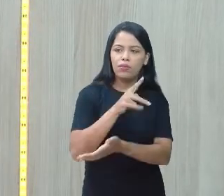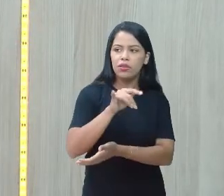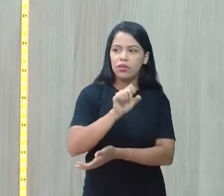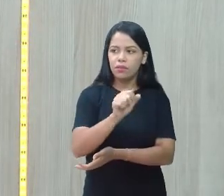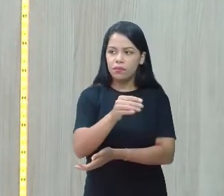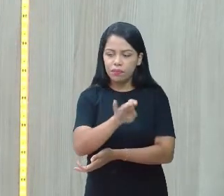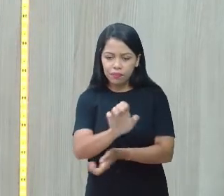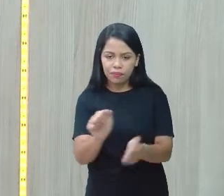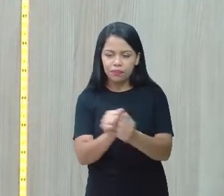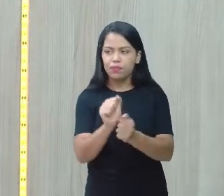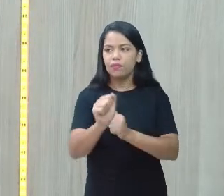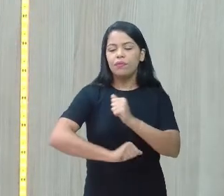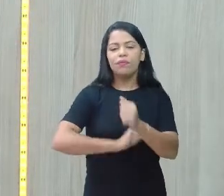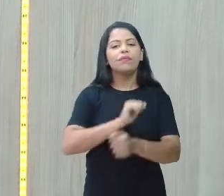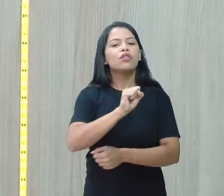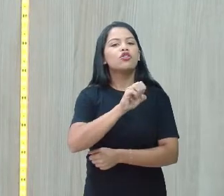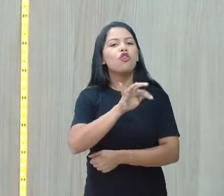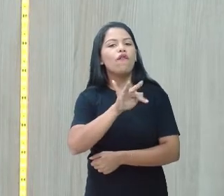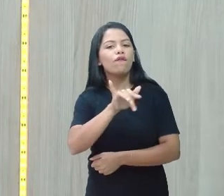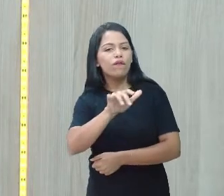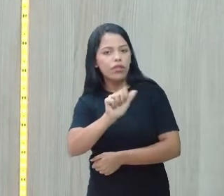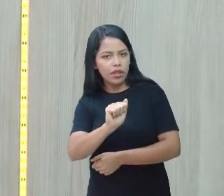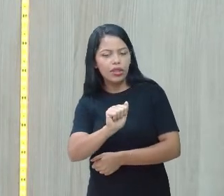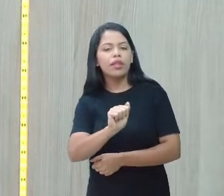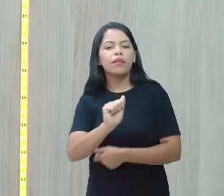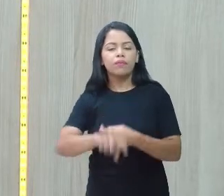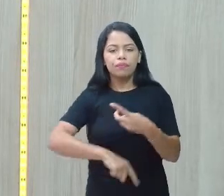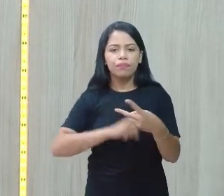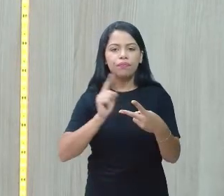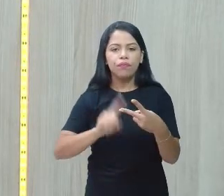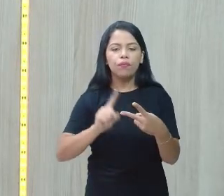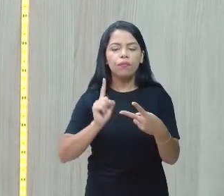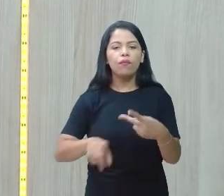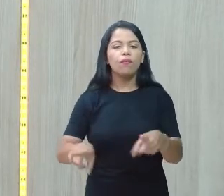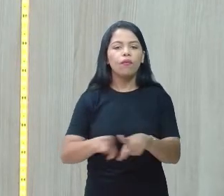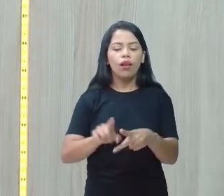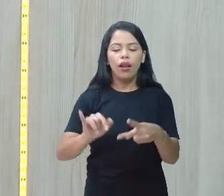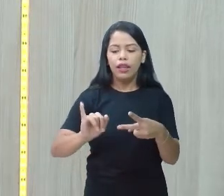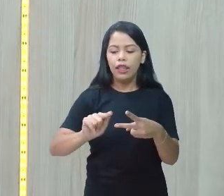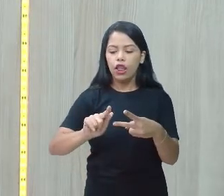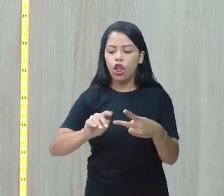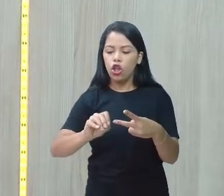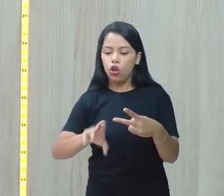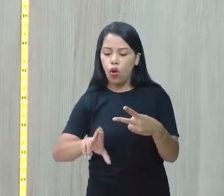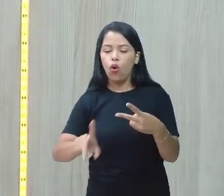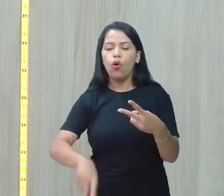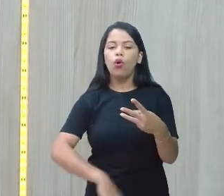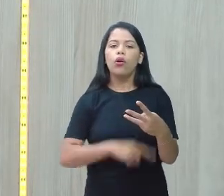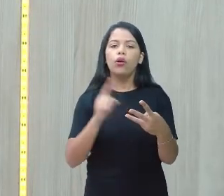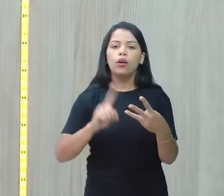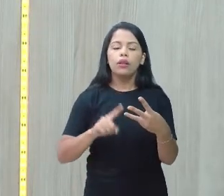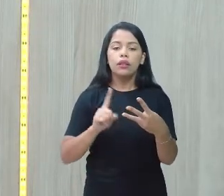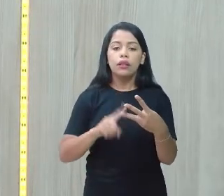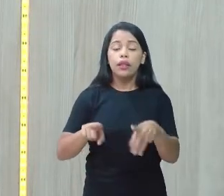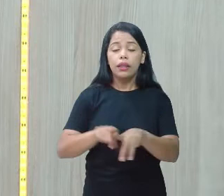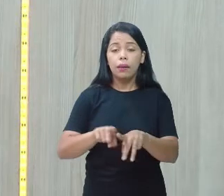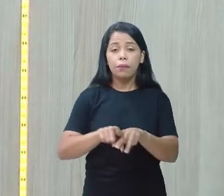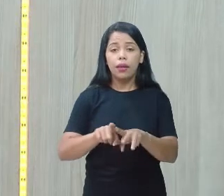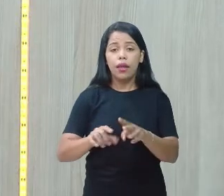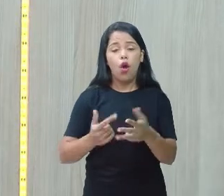aqui com Sofia, da escola Alexandre Muniz de Oliveira. Nós temos Igor, da escola Luiz Vaz de Camões,